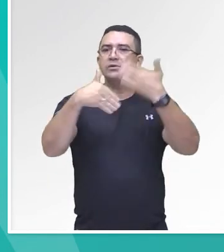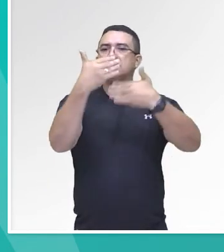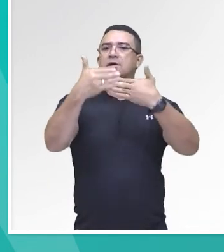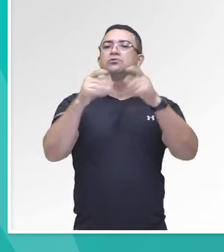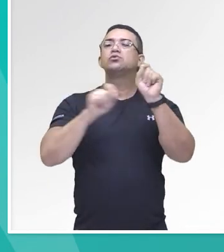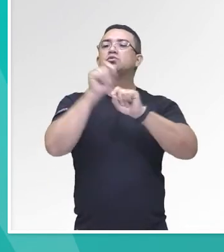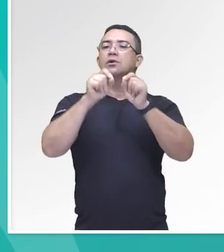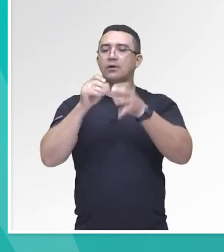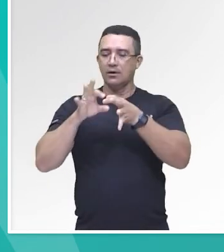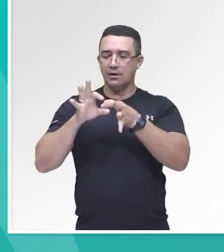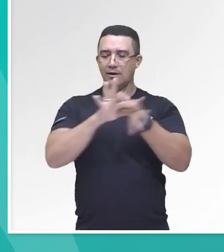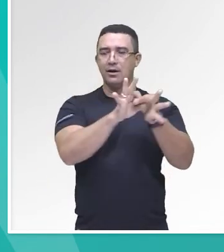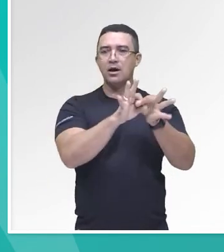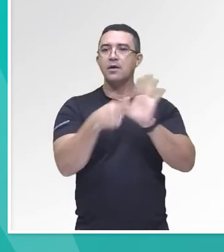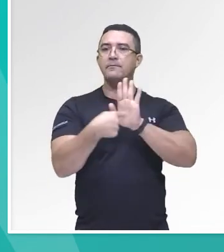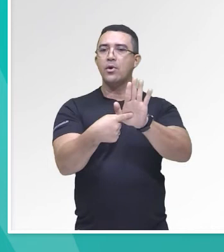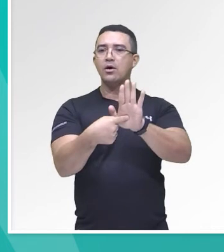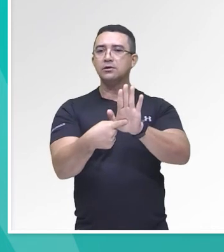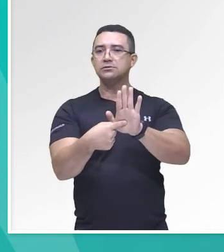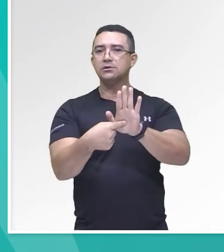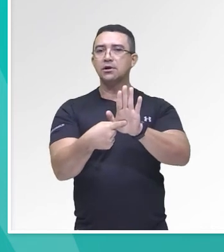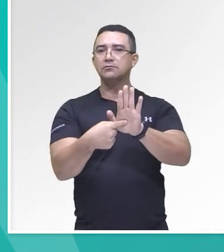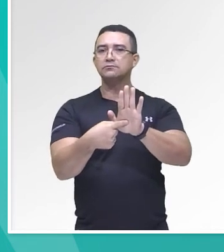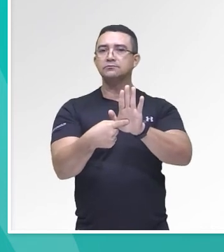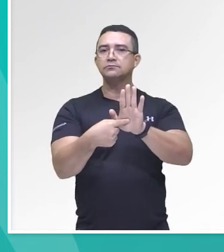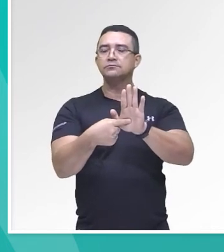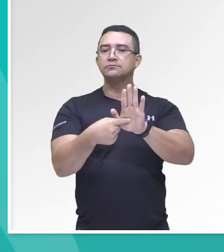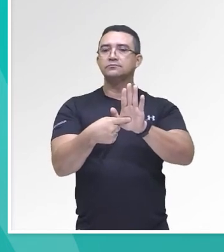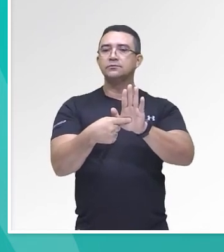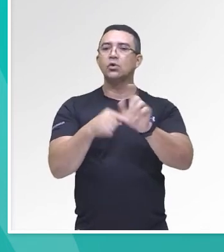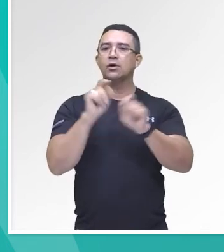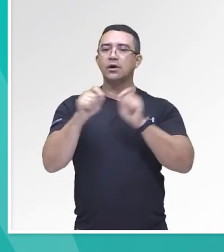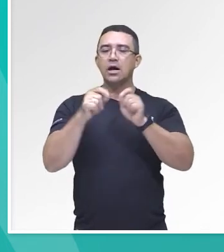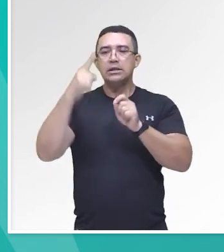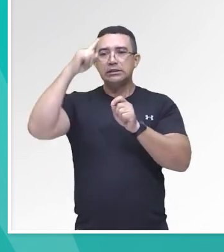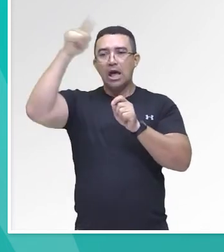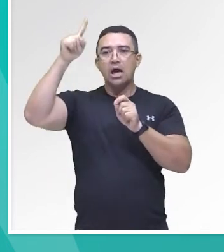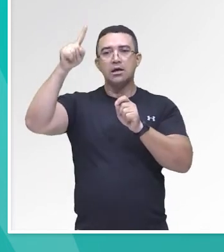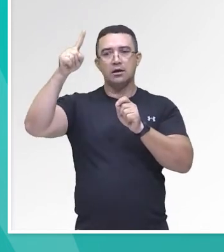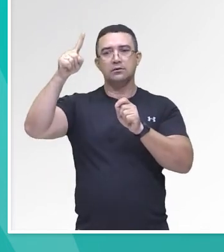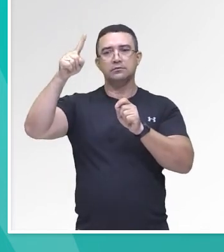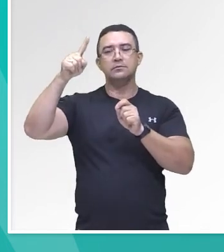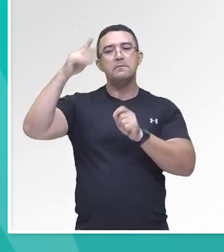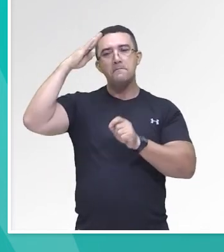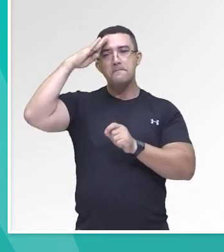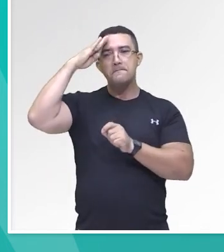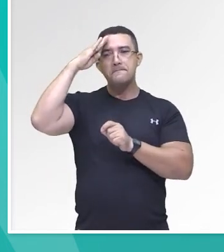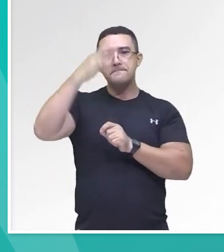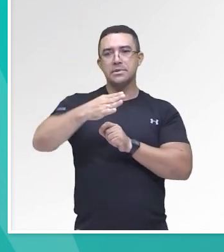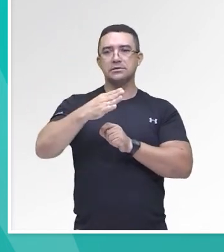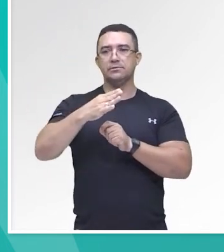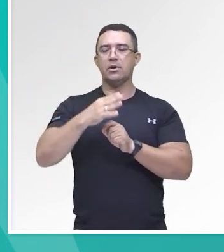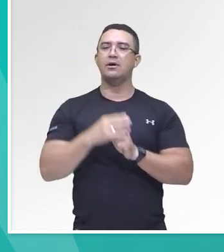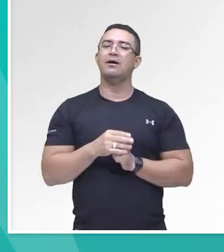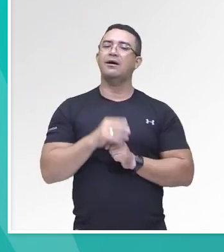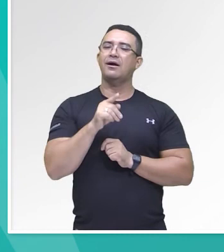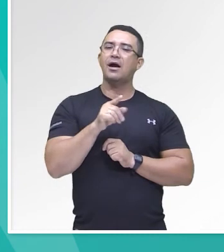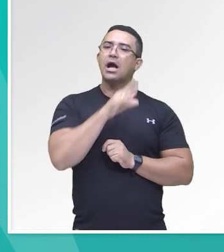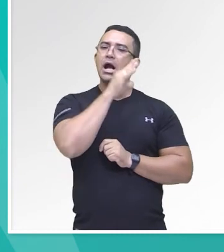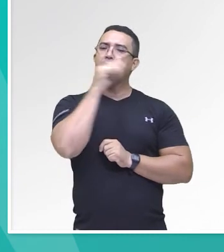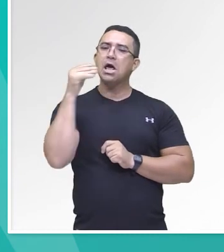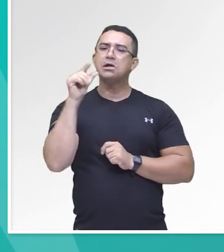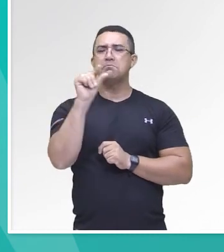seguinte: ele cita aqui no seu tópico frasal a ideia principal, né? Pela pouca maturidade,